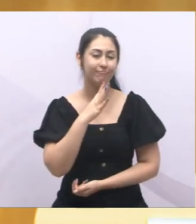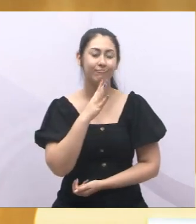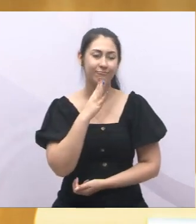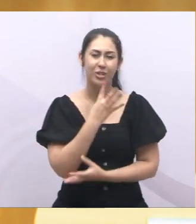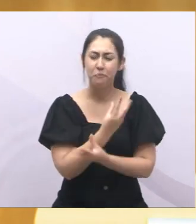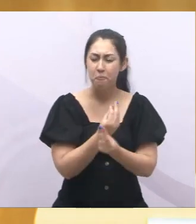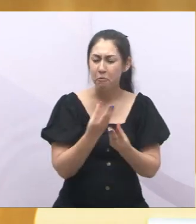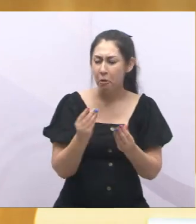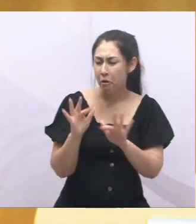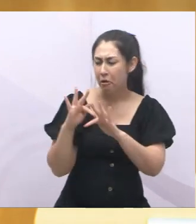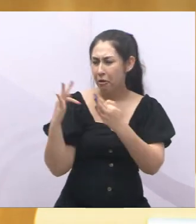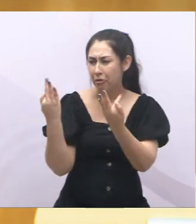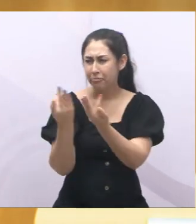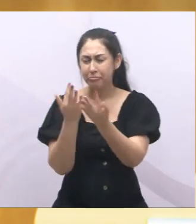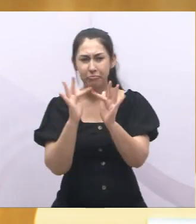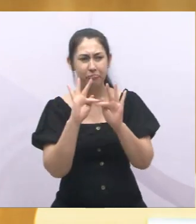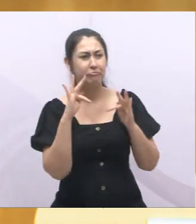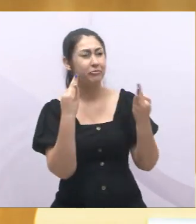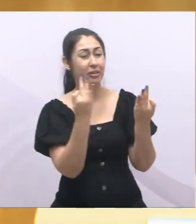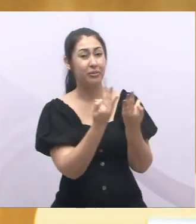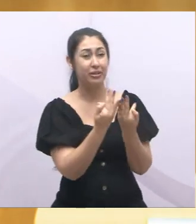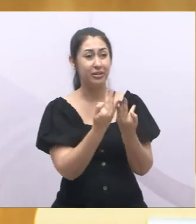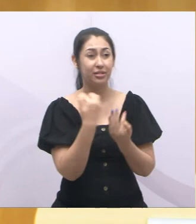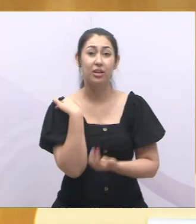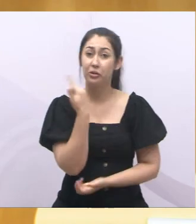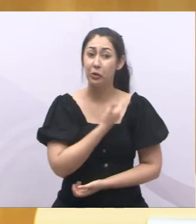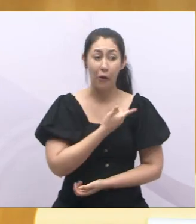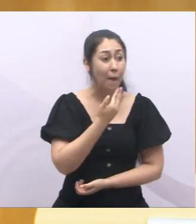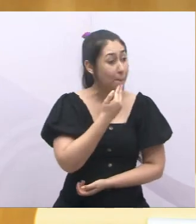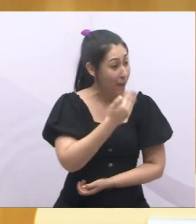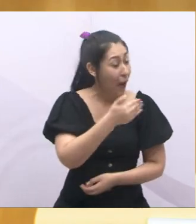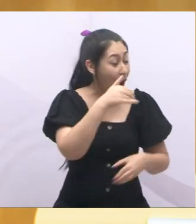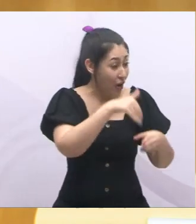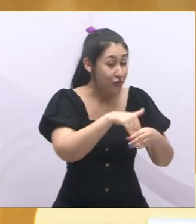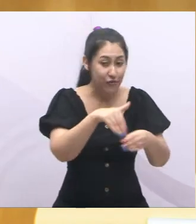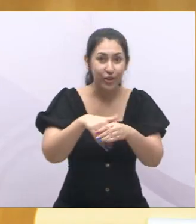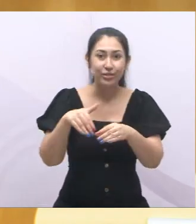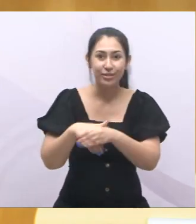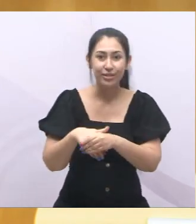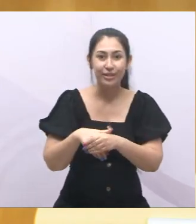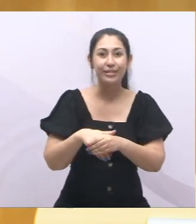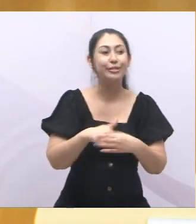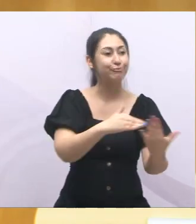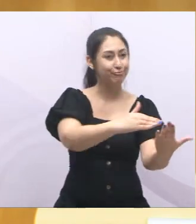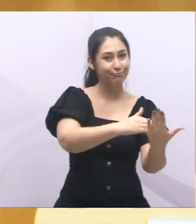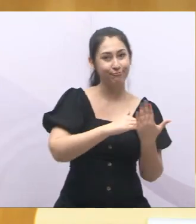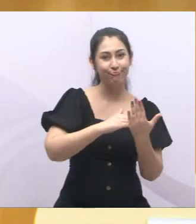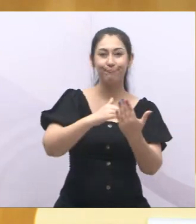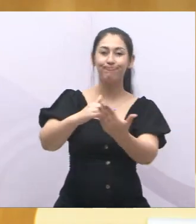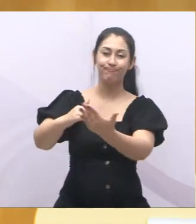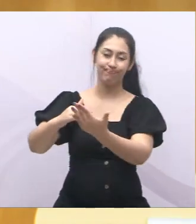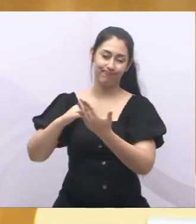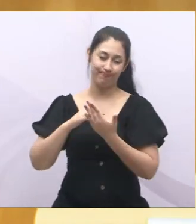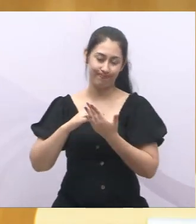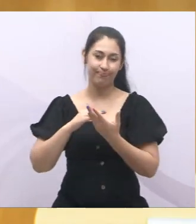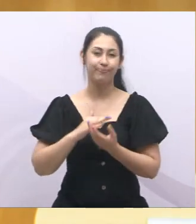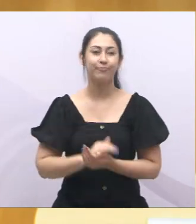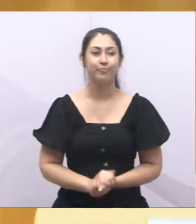muitas delas nós pedimos voto. E muitas delas votaram em nós.